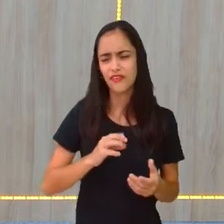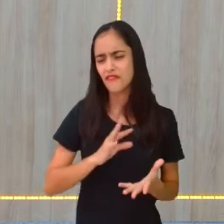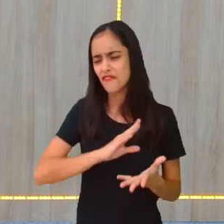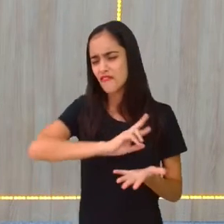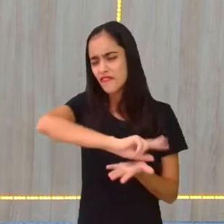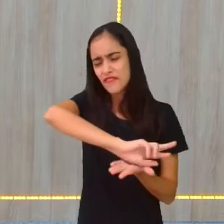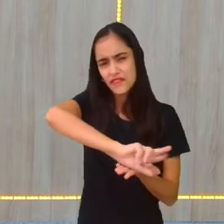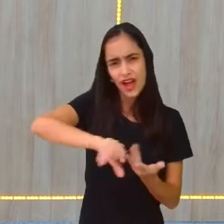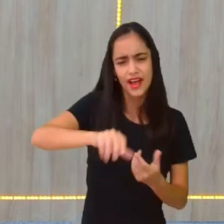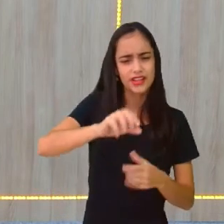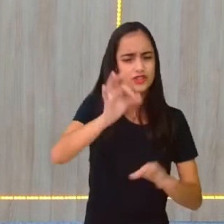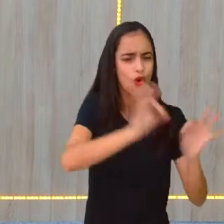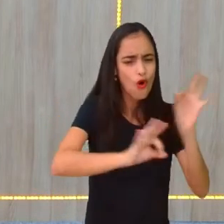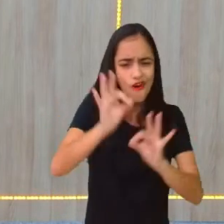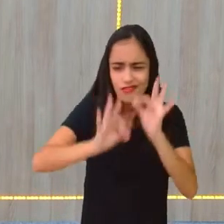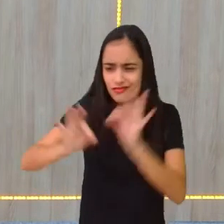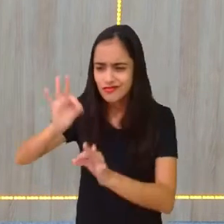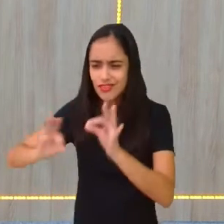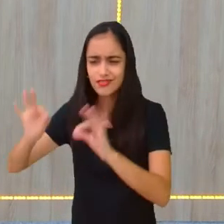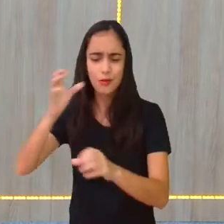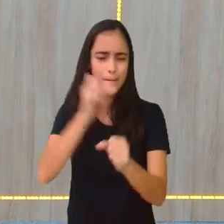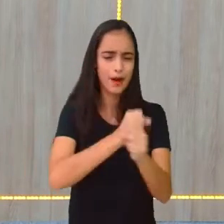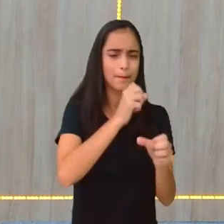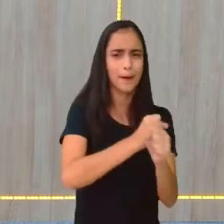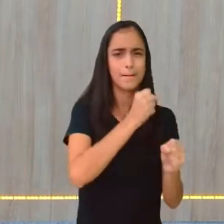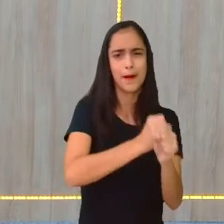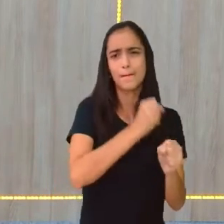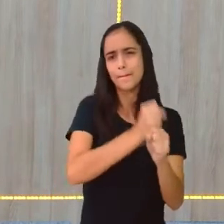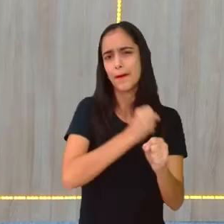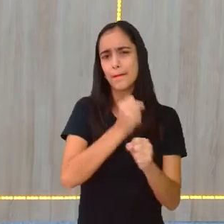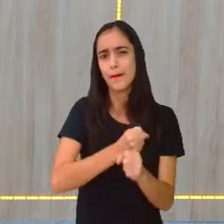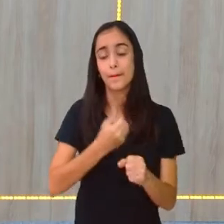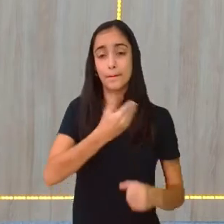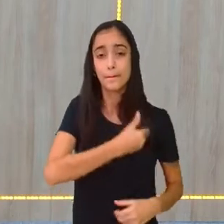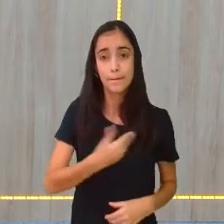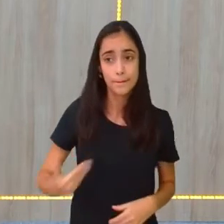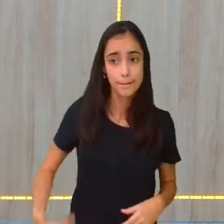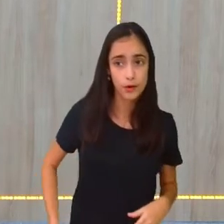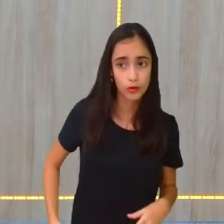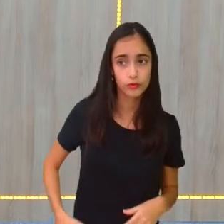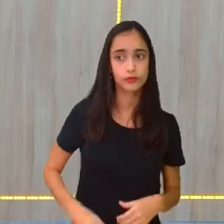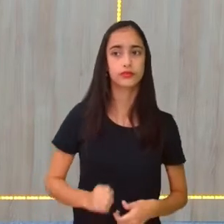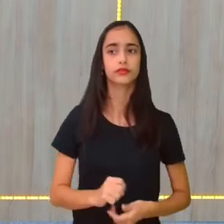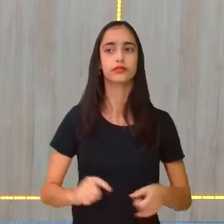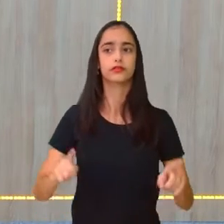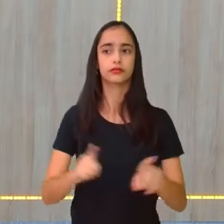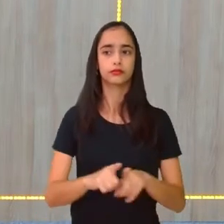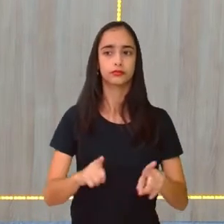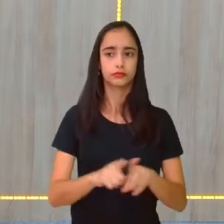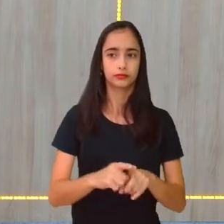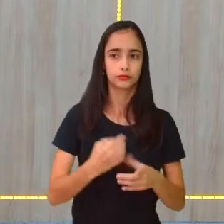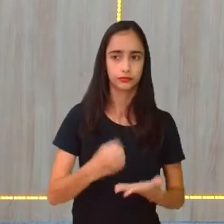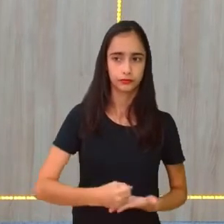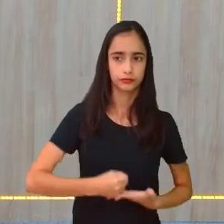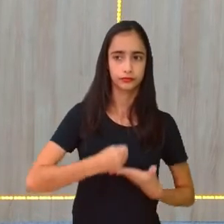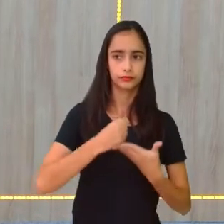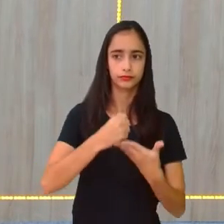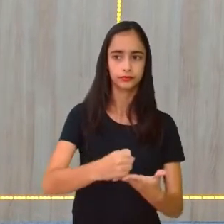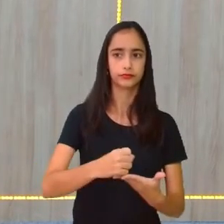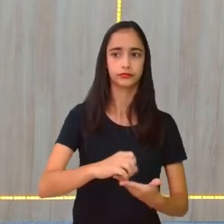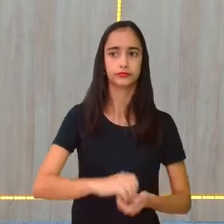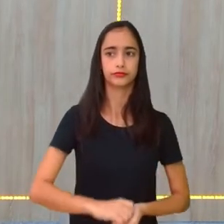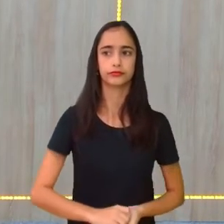né, fomentando aí as artes, as letras, deu a Atenas um esplendor que ela não voltaria